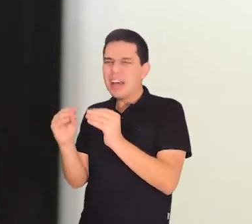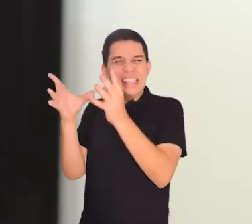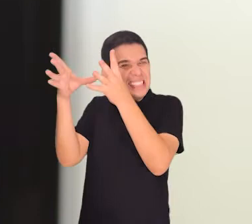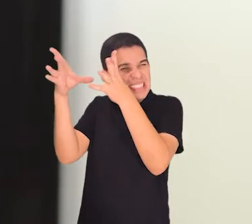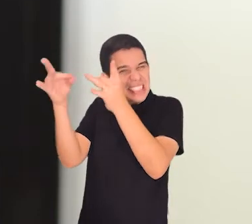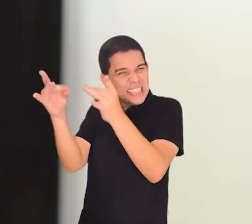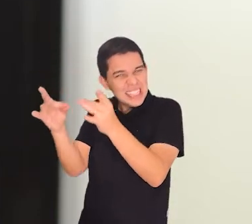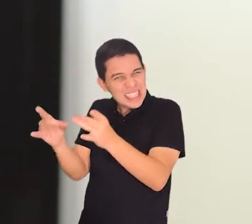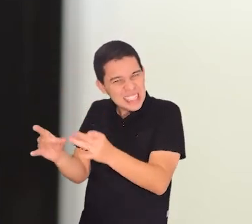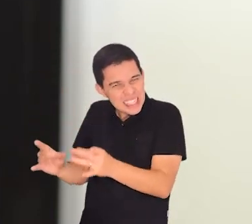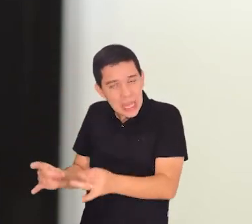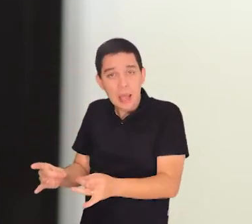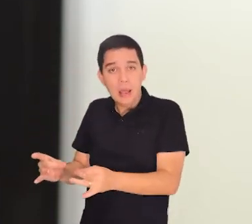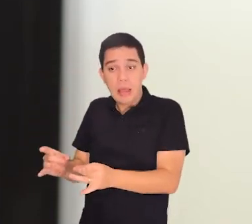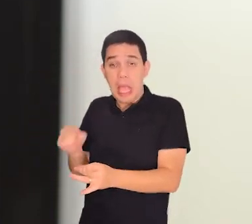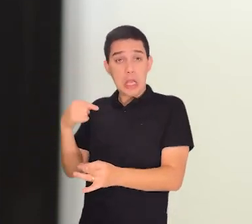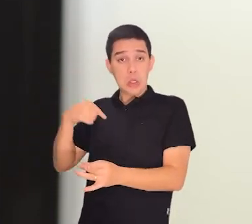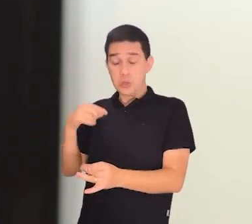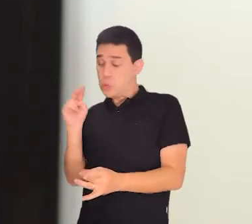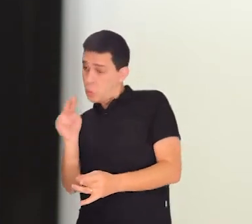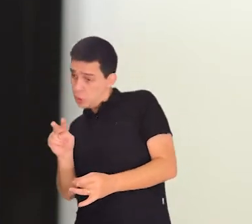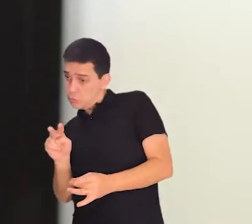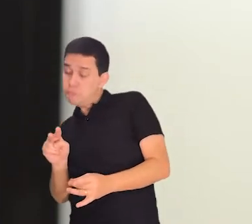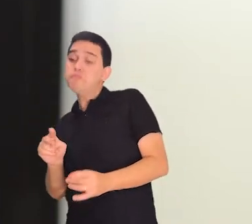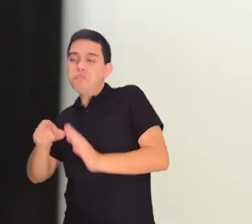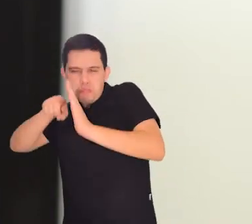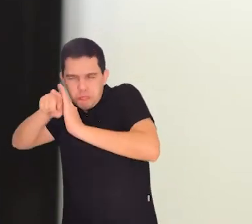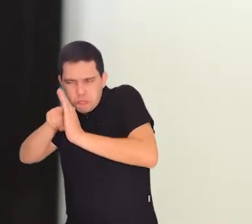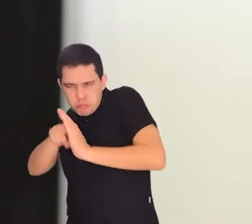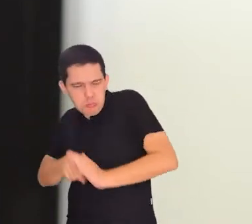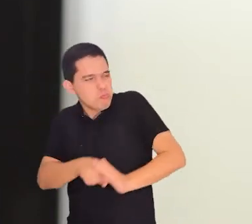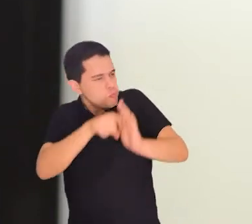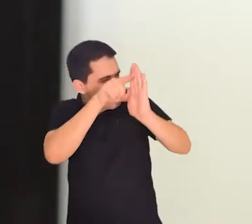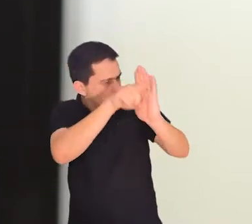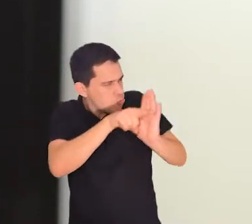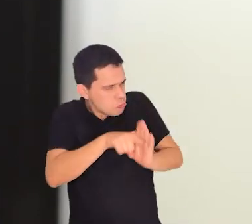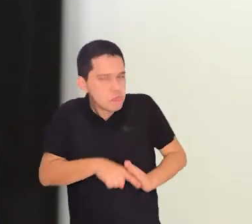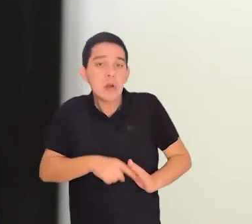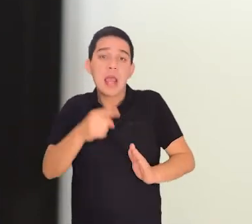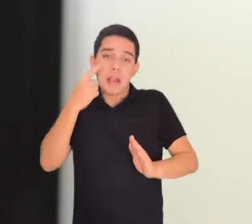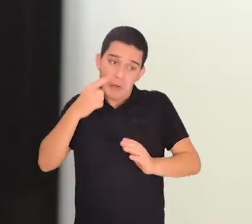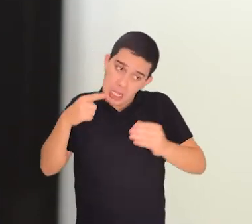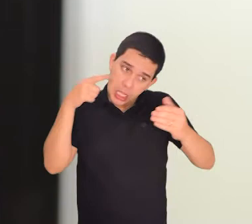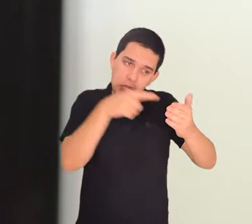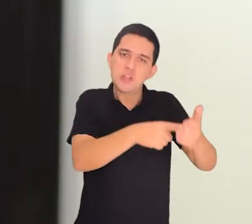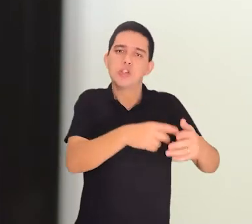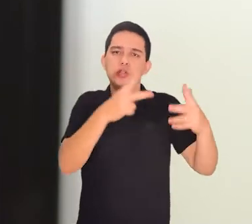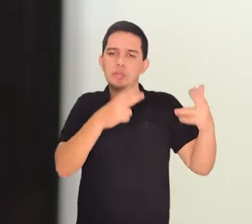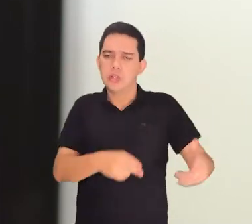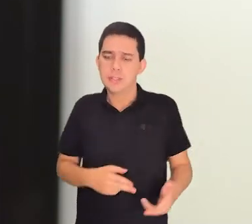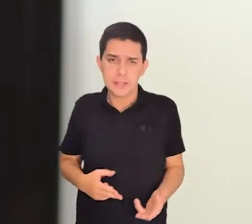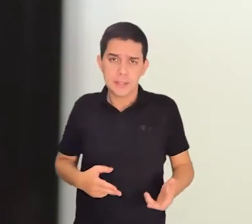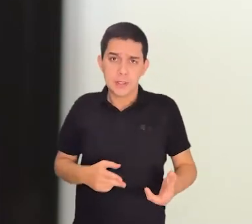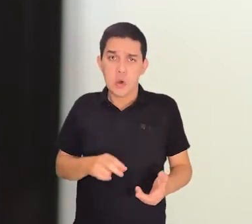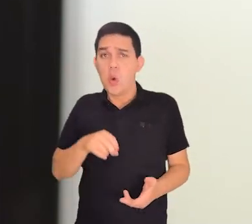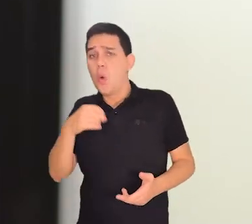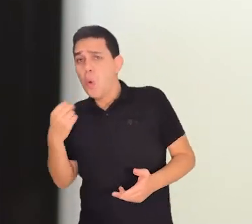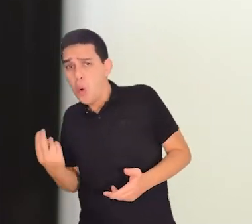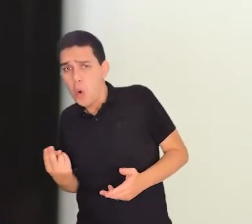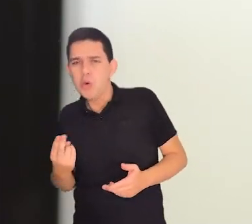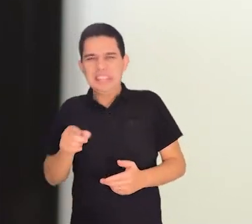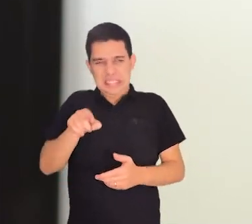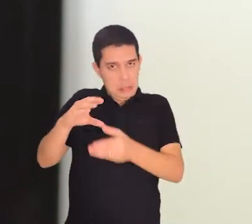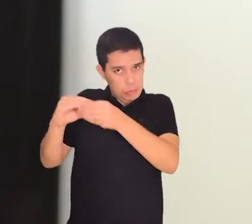né? Para que a gente comece a investigar essa cooperativa que ele faz referência, ou mesmo complementar